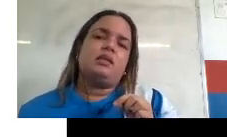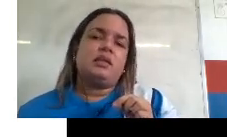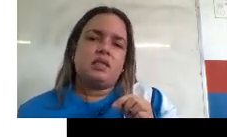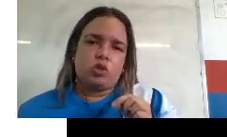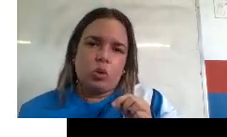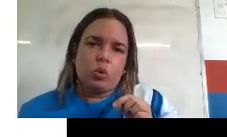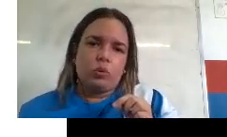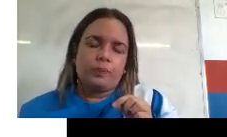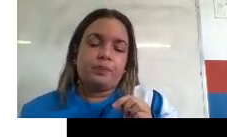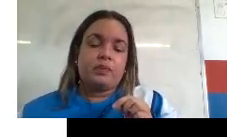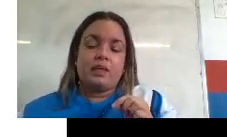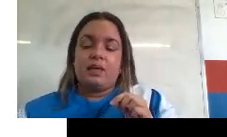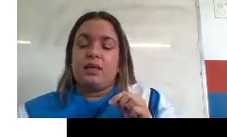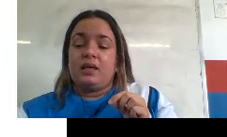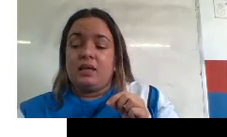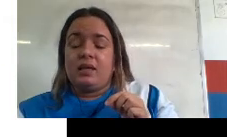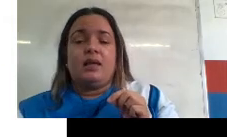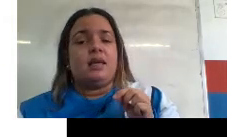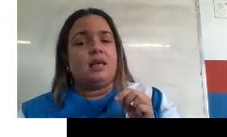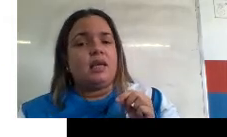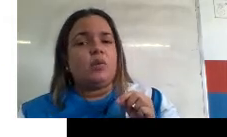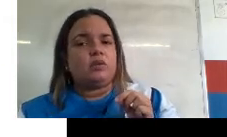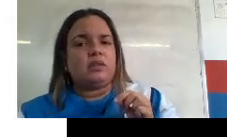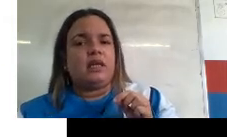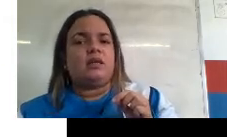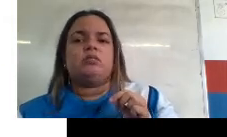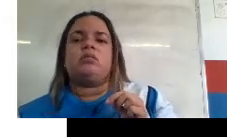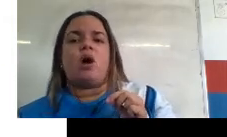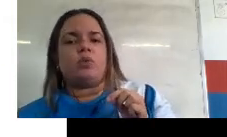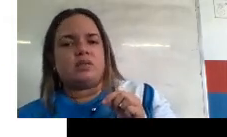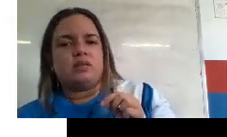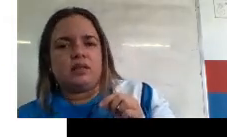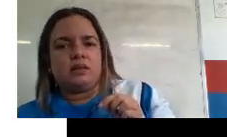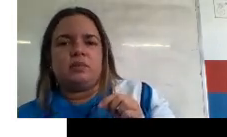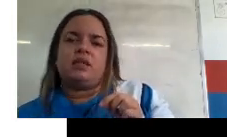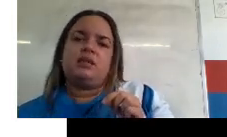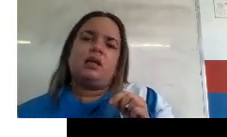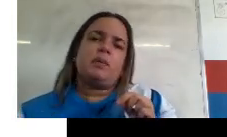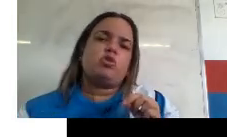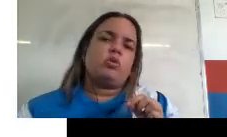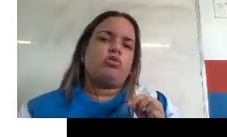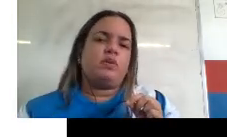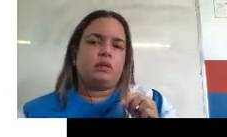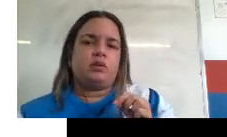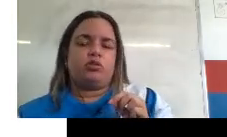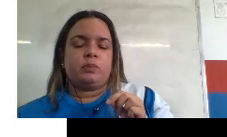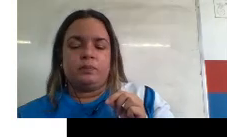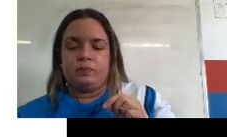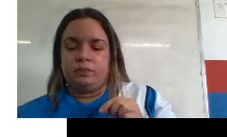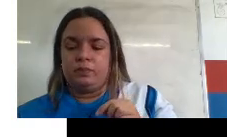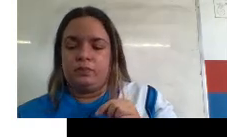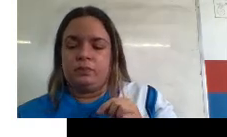prioridade nesse socorro. E quando tem algum acidente e tem pessoas